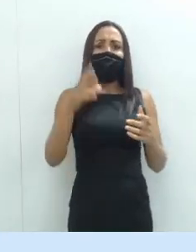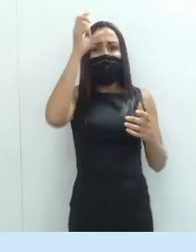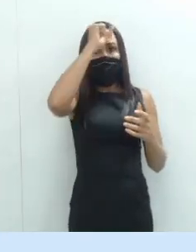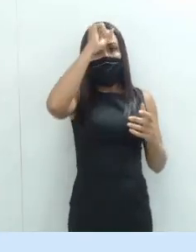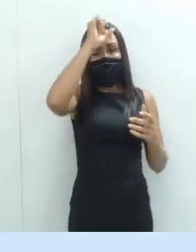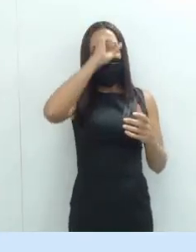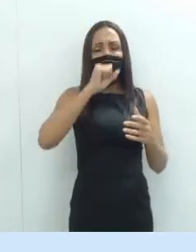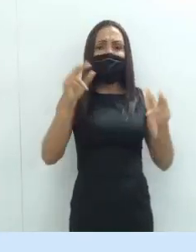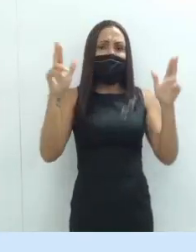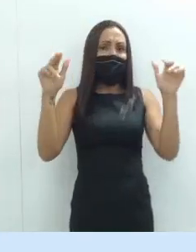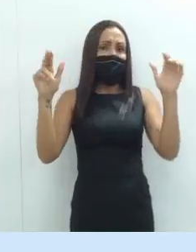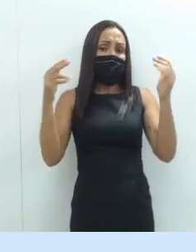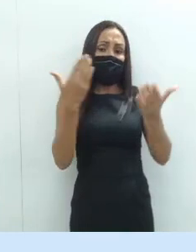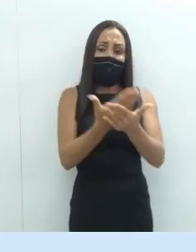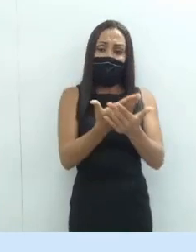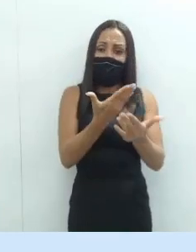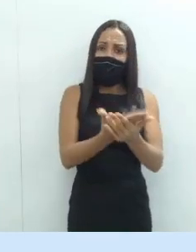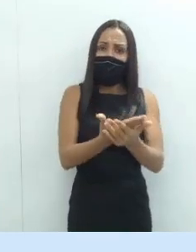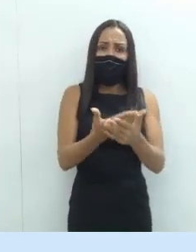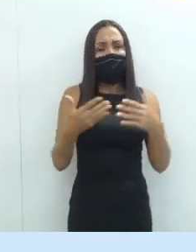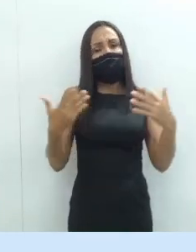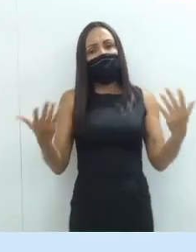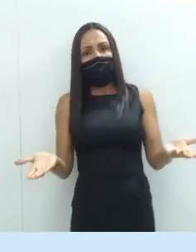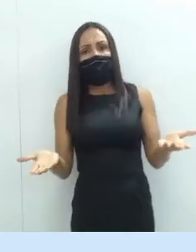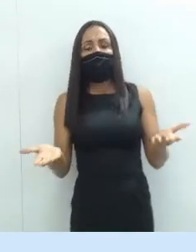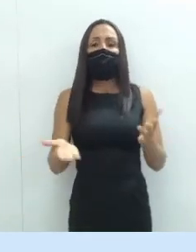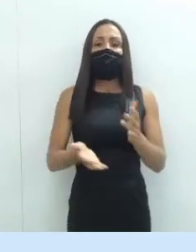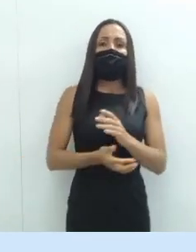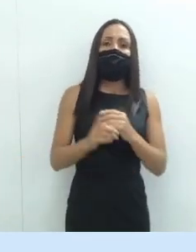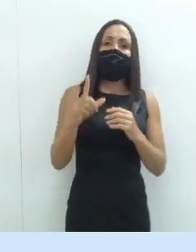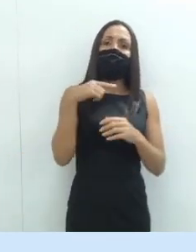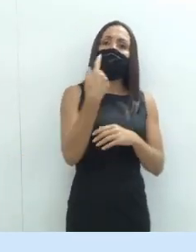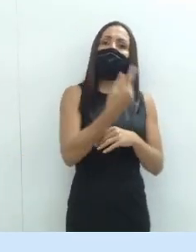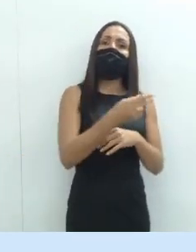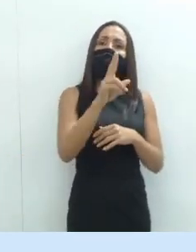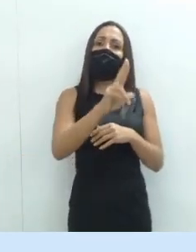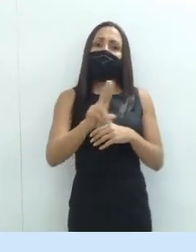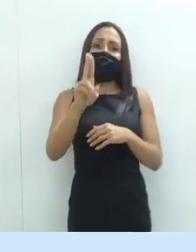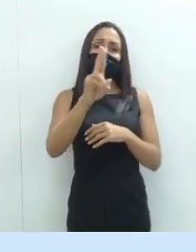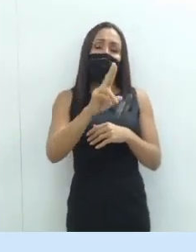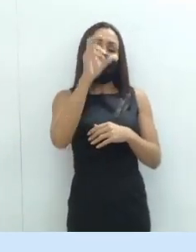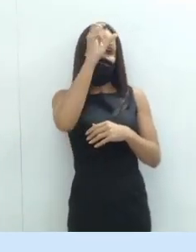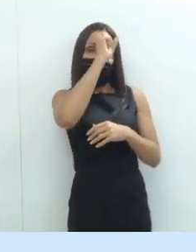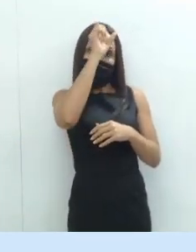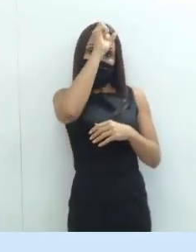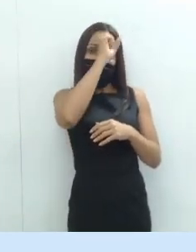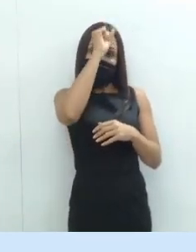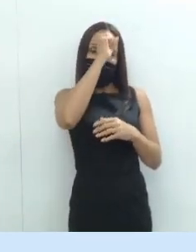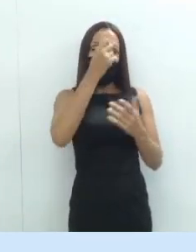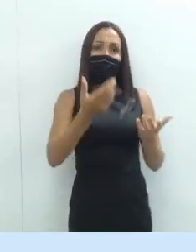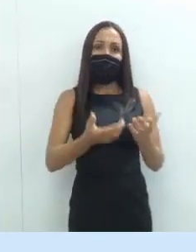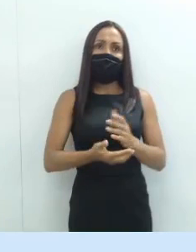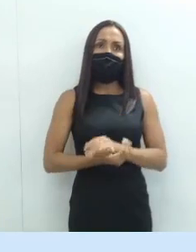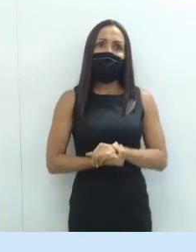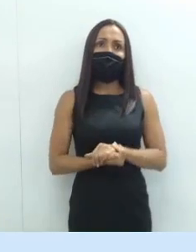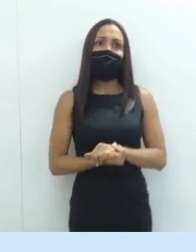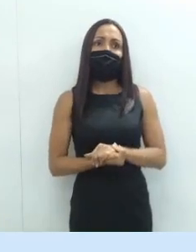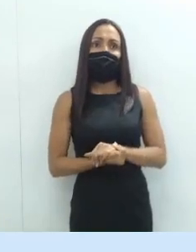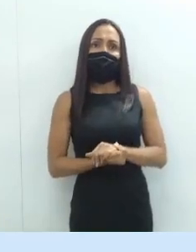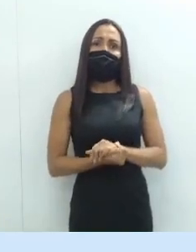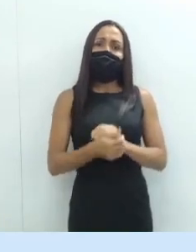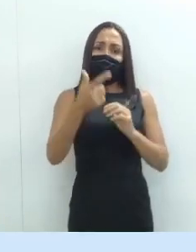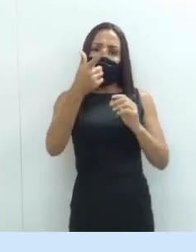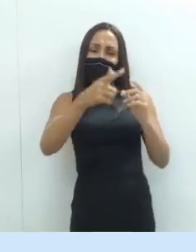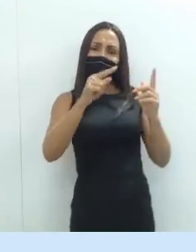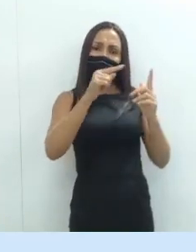assunto da aula de hoje, enfim. Então, nós usamos também a leitura para aprender algo. E outra